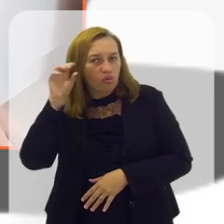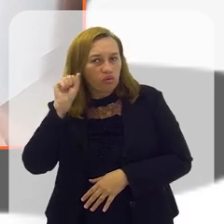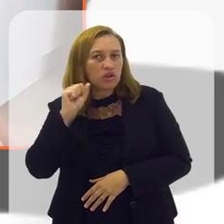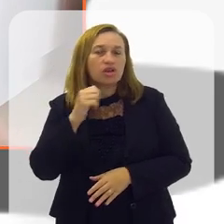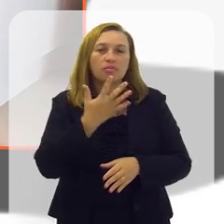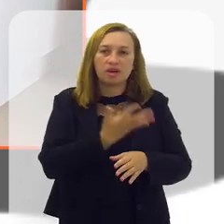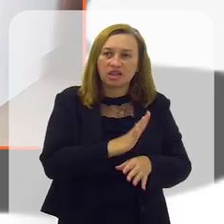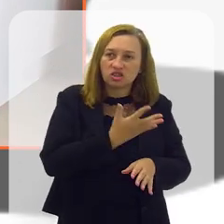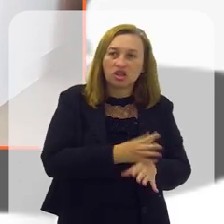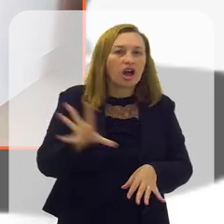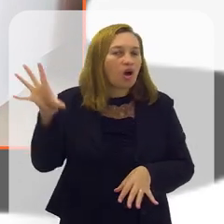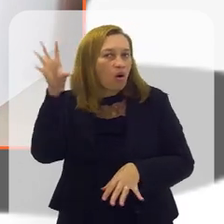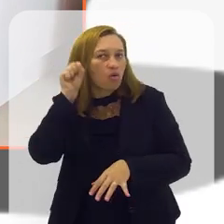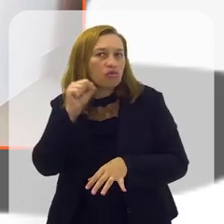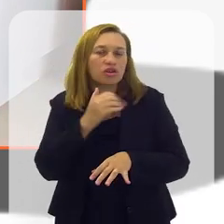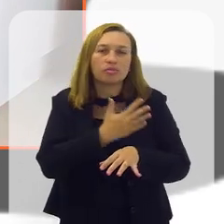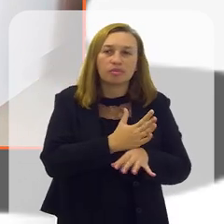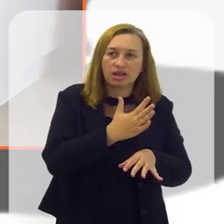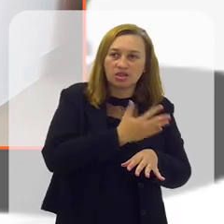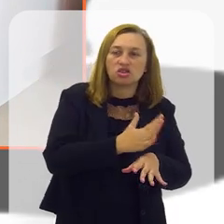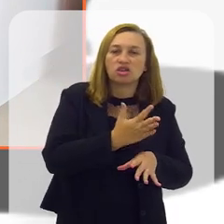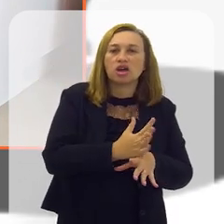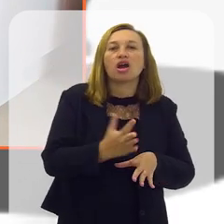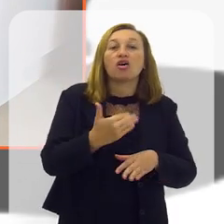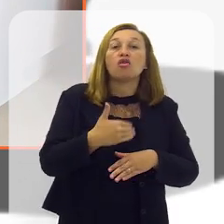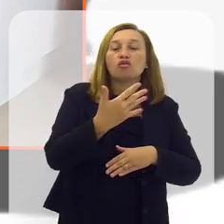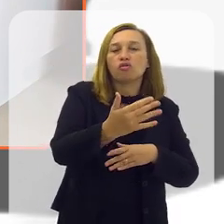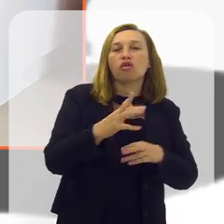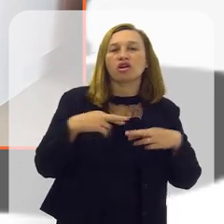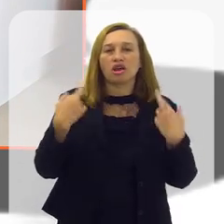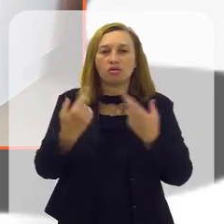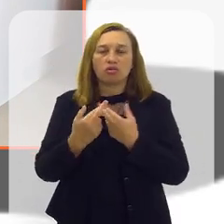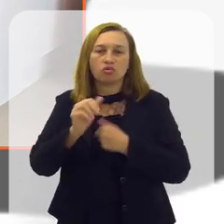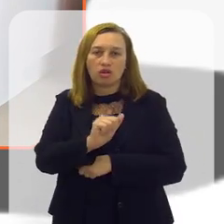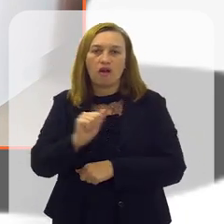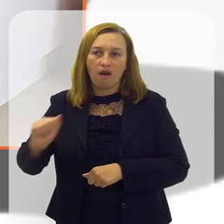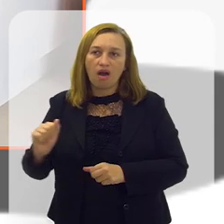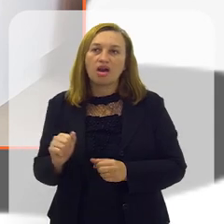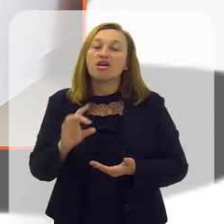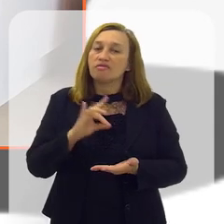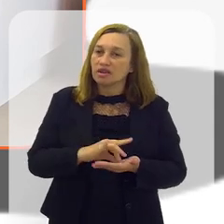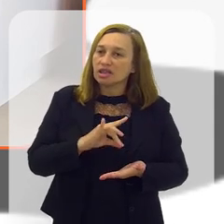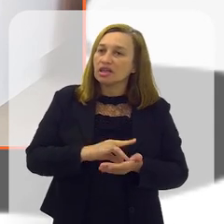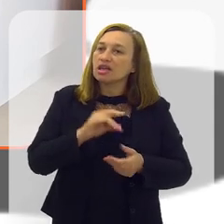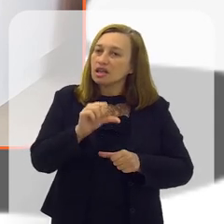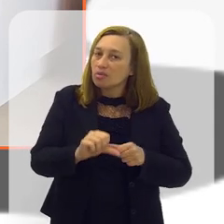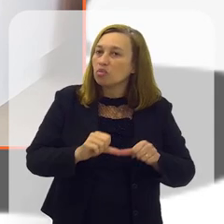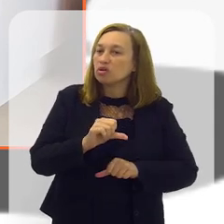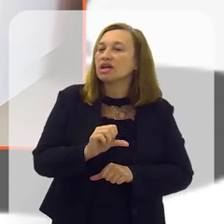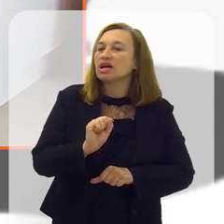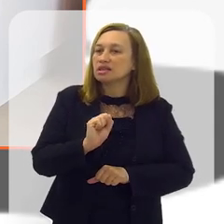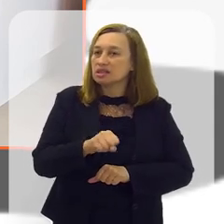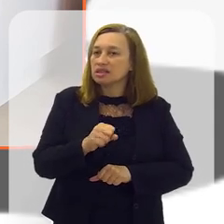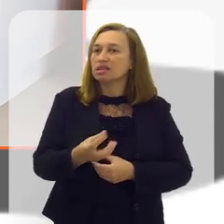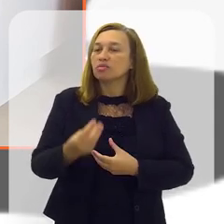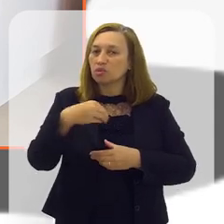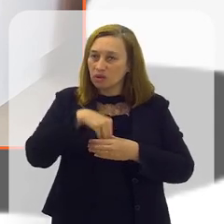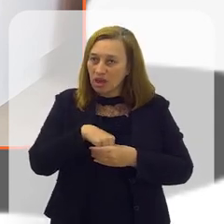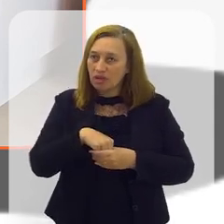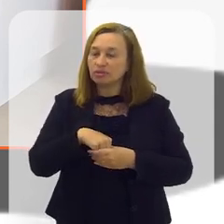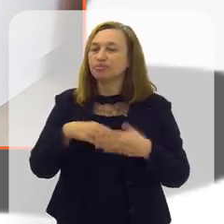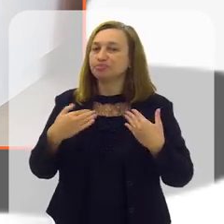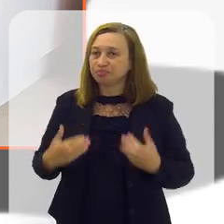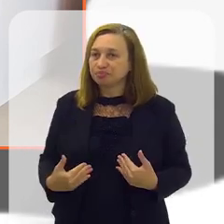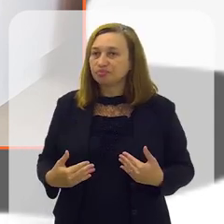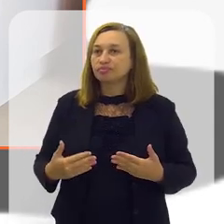e falou na reunião de recuperação, para fora da reunião de AA. É realmente modificar-se internamente